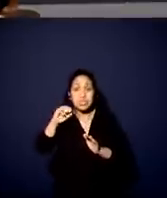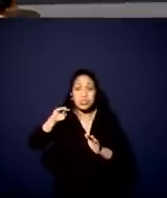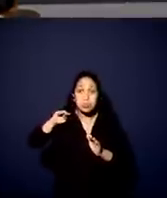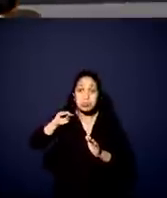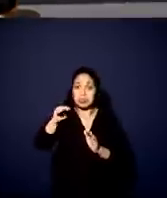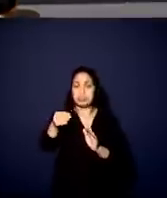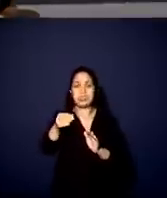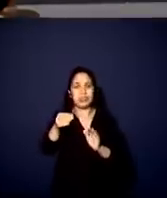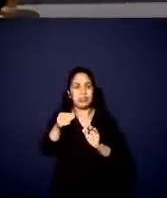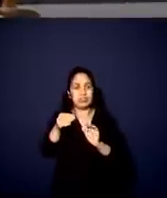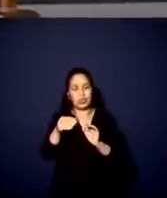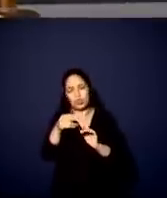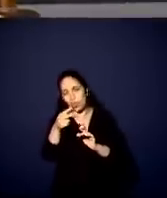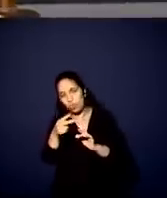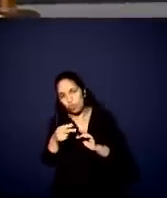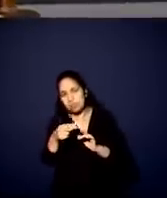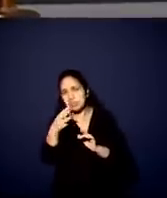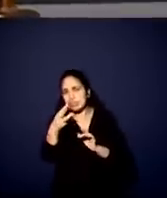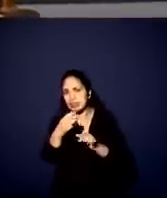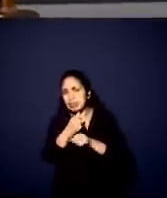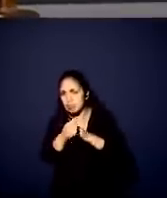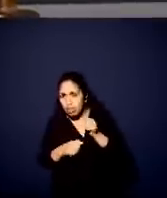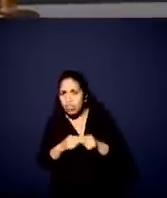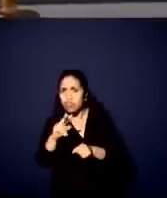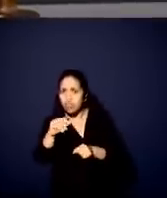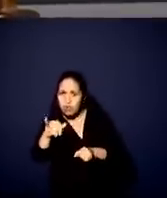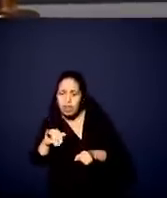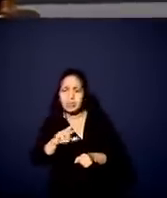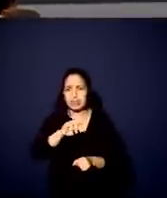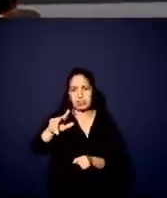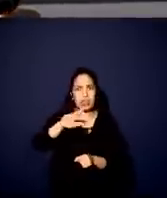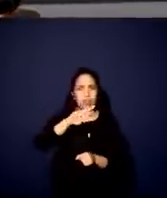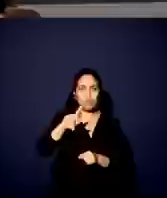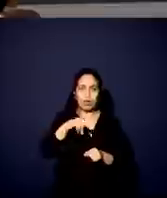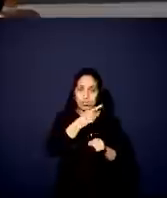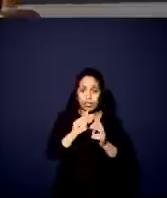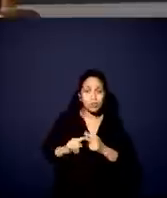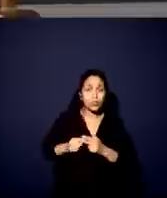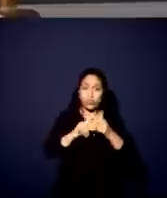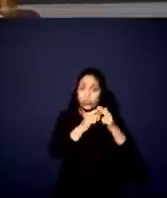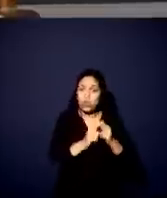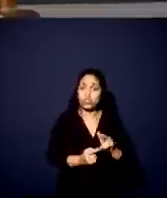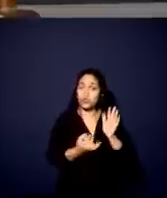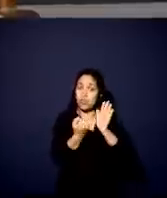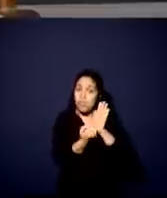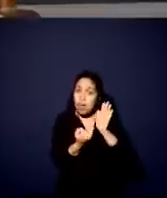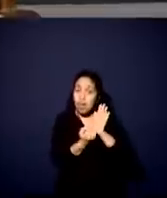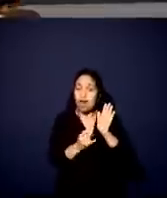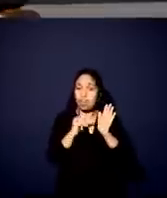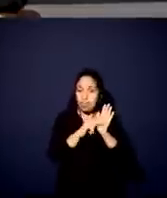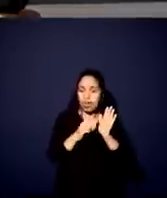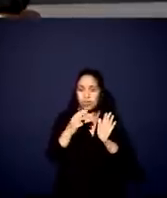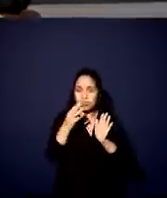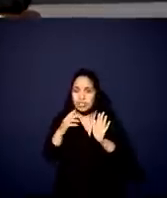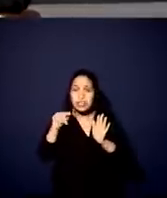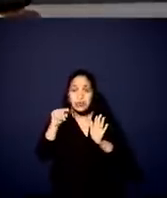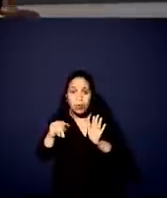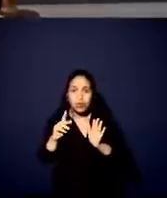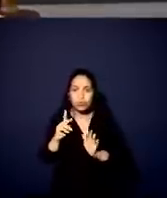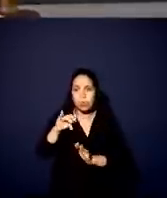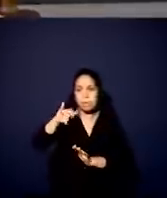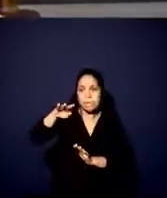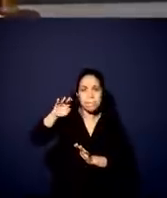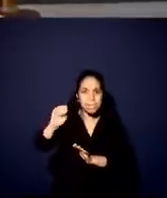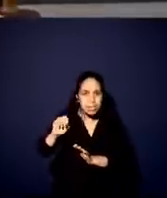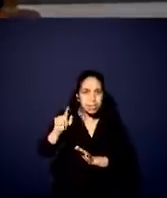chegar a esses dois anos três anos não vai quando a gente conseguiu fazer ajuste fiscal dessa magnitude três pontos do PIB no segundo governo Fernando Henrique Cardoso